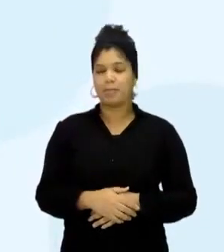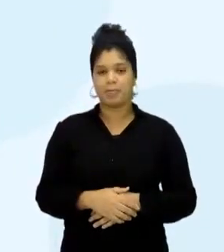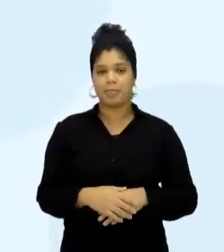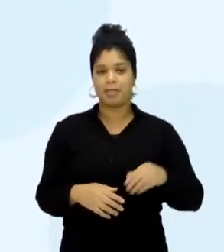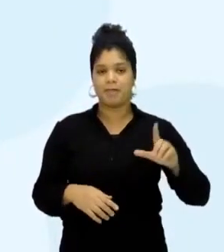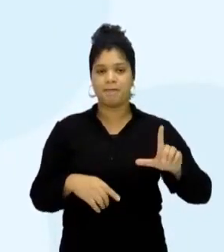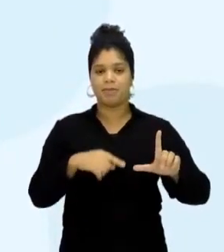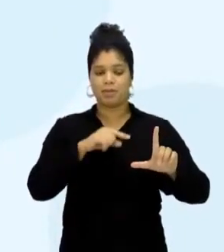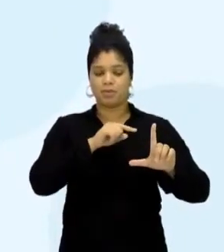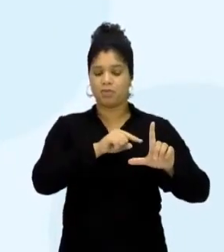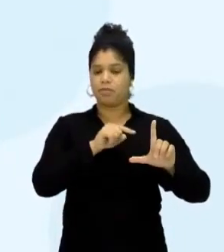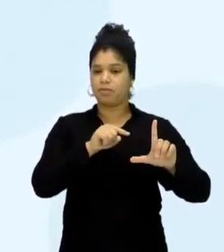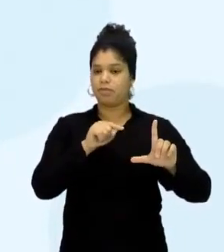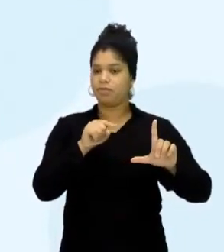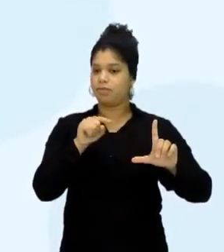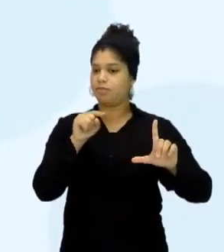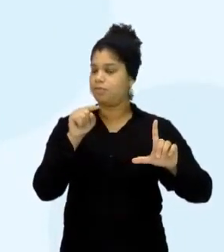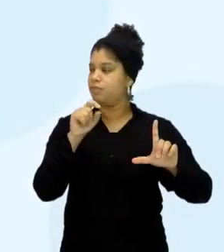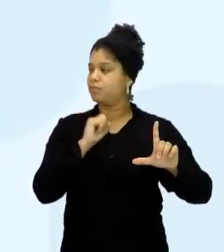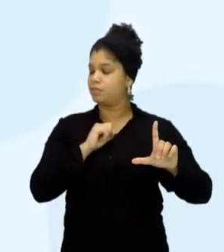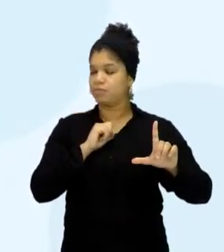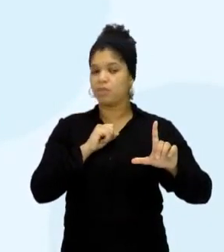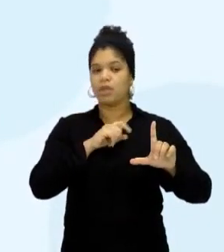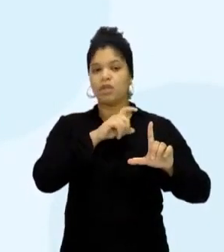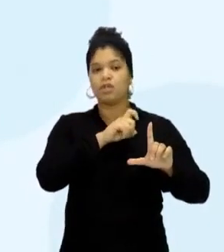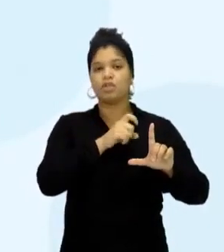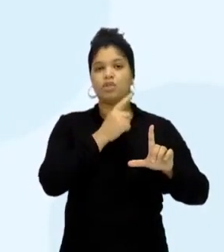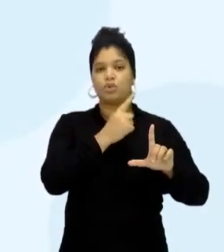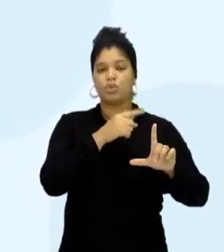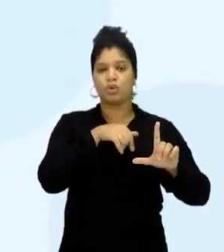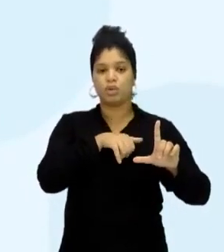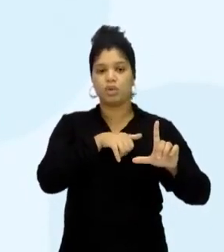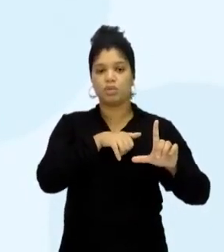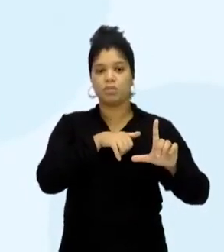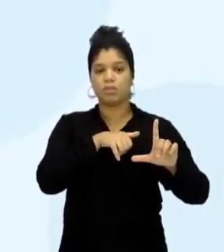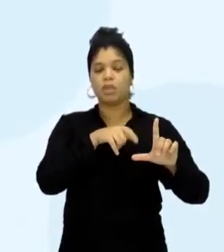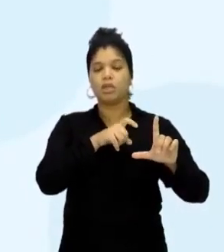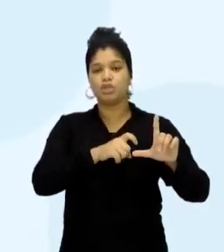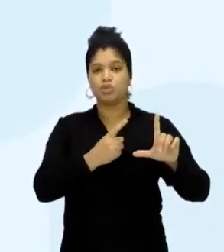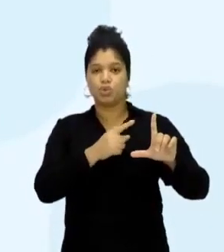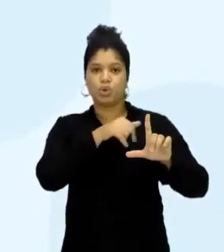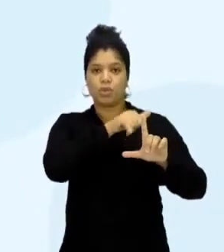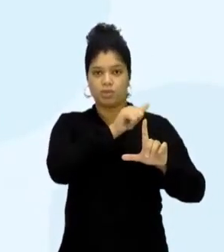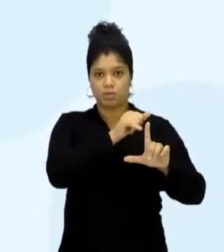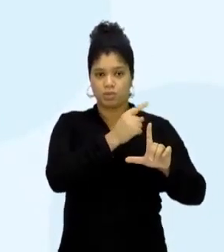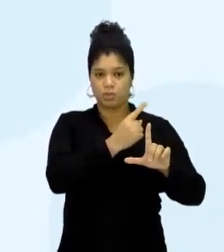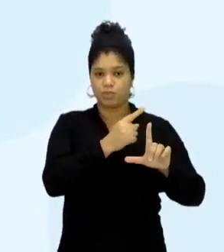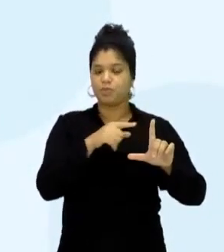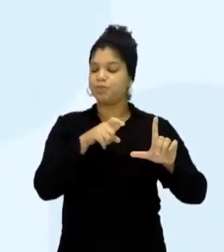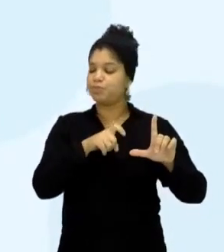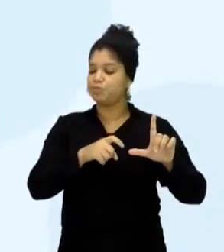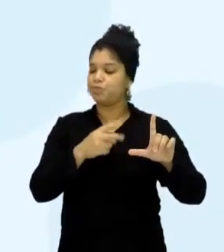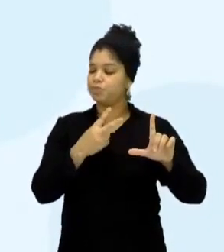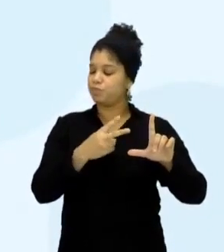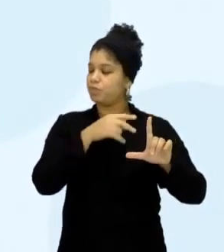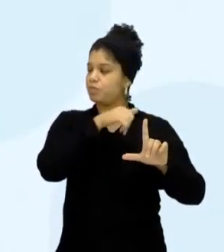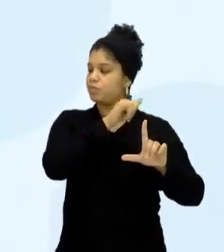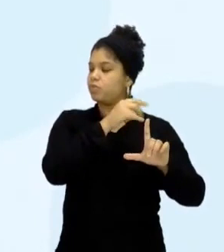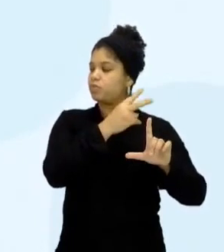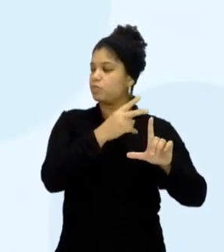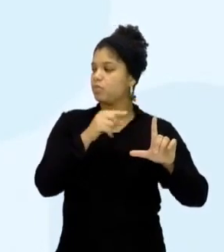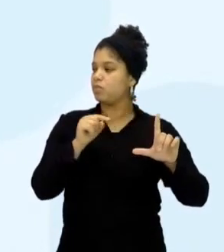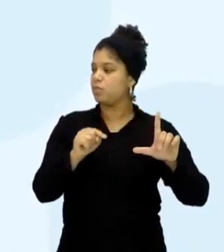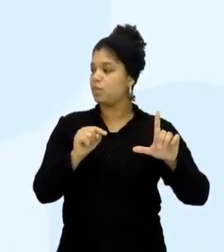pontos. O primeiro ponto que tem coordenadas x1 e y1, o segundo ponto que tem coordenadas x2 e y2 e o terceiro ponto